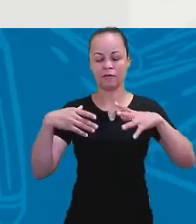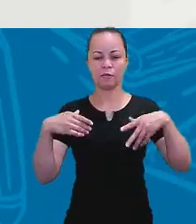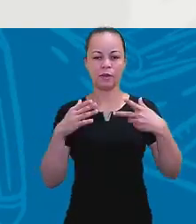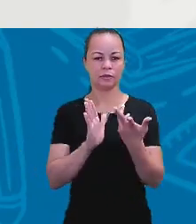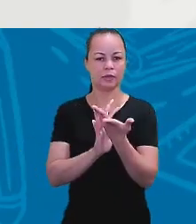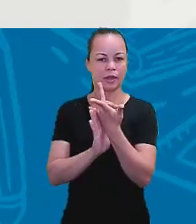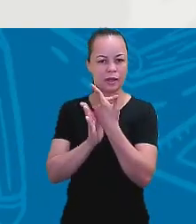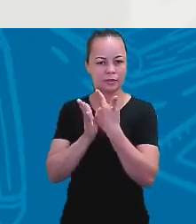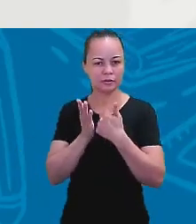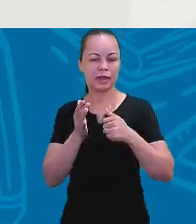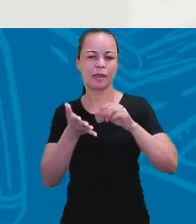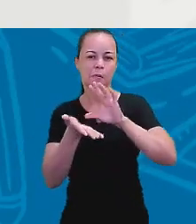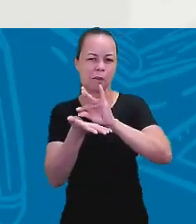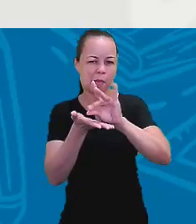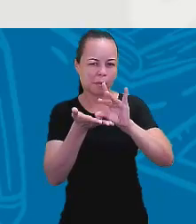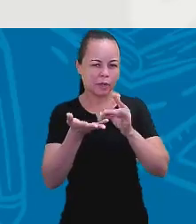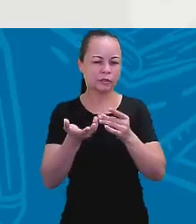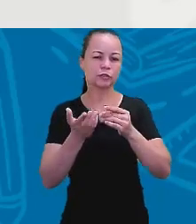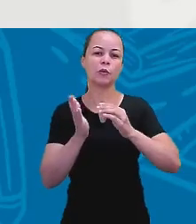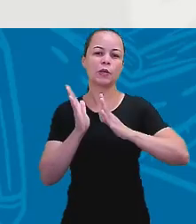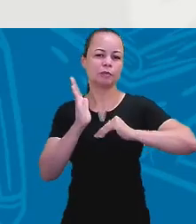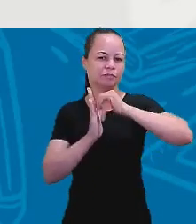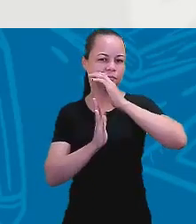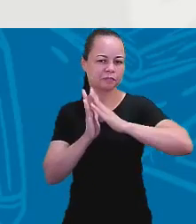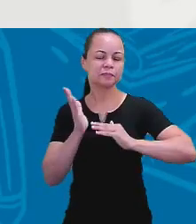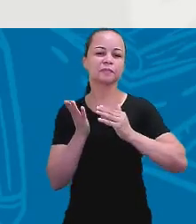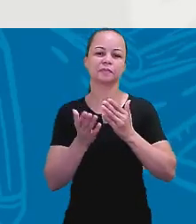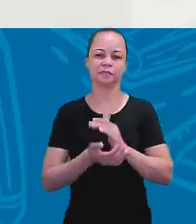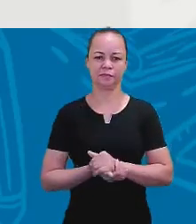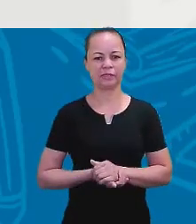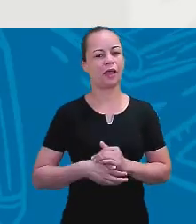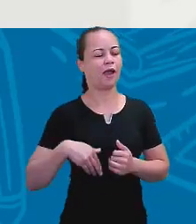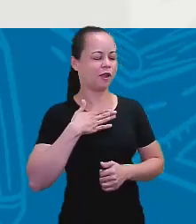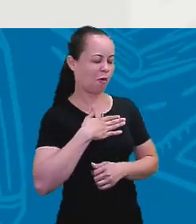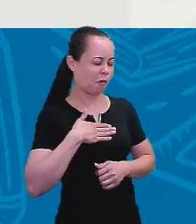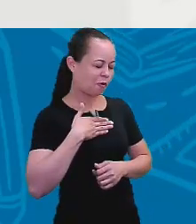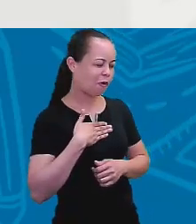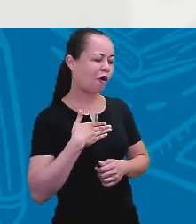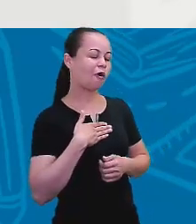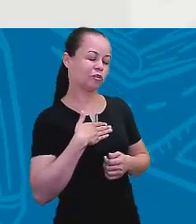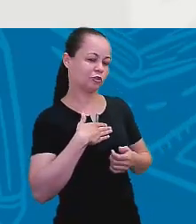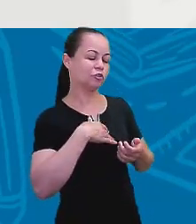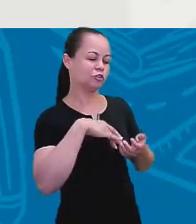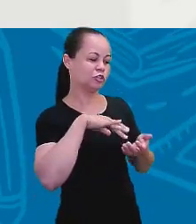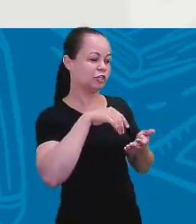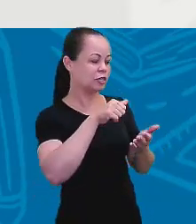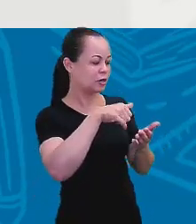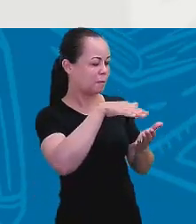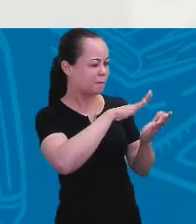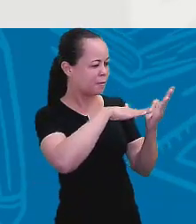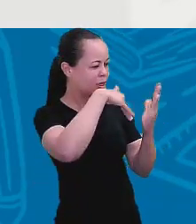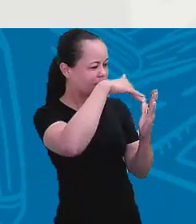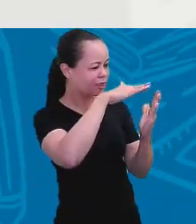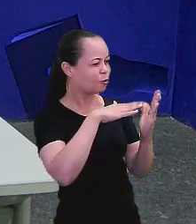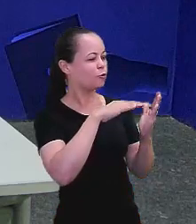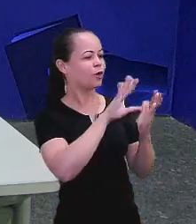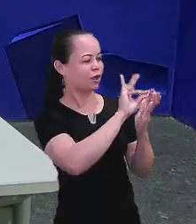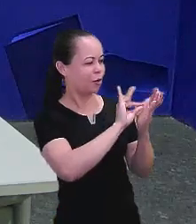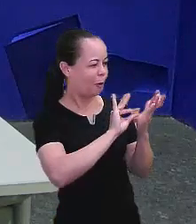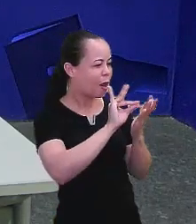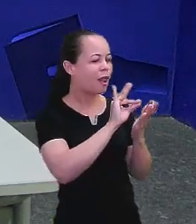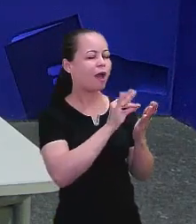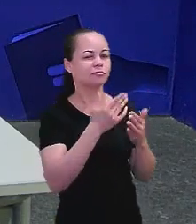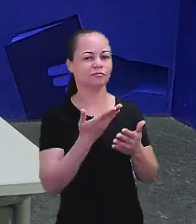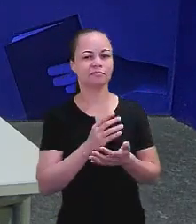desenho, pintura, colagem. Ah, muito legal! Gosto muito de pintura e colagem. Isso mesmo, Lili. Então, vamos